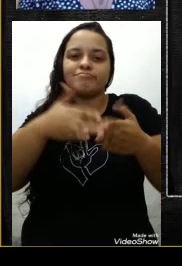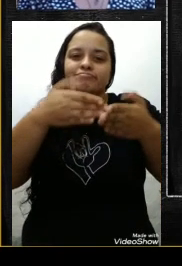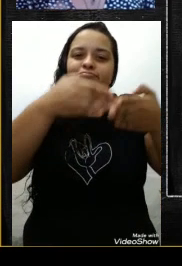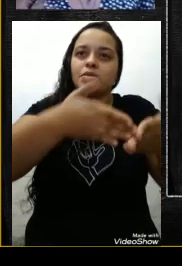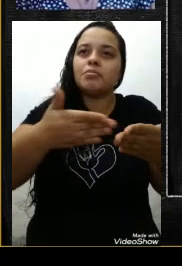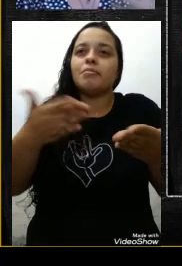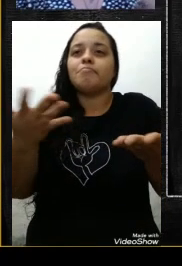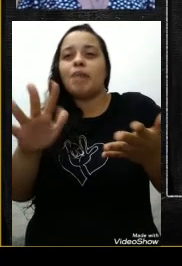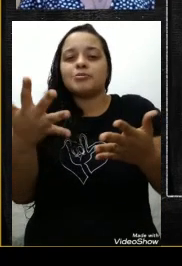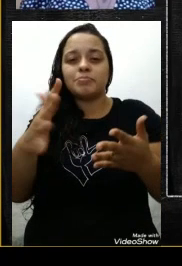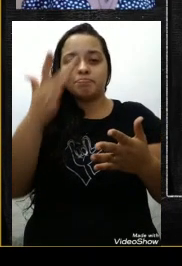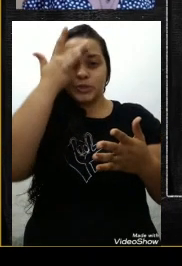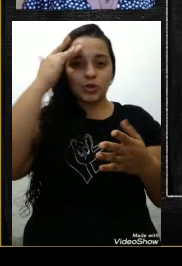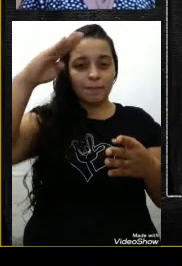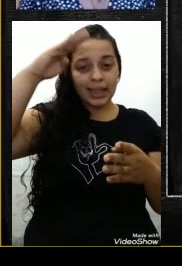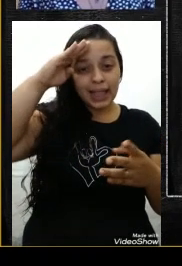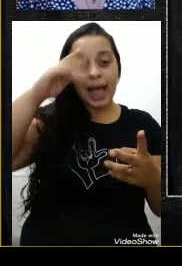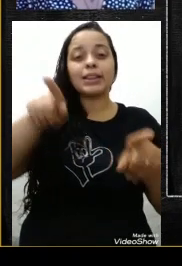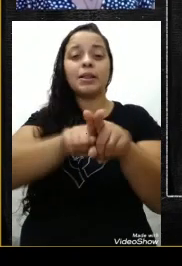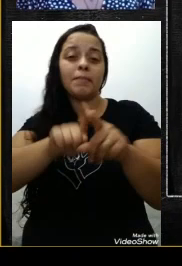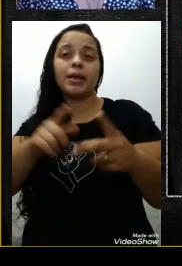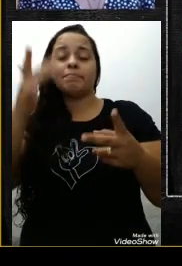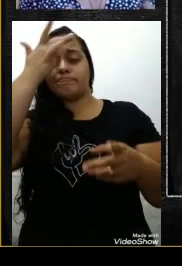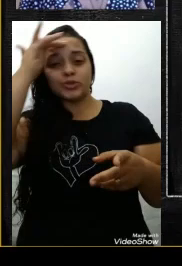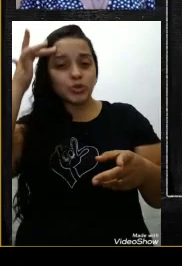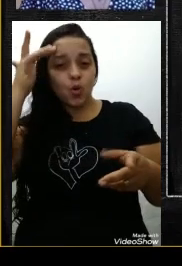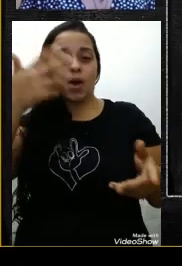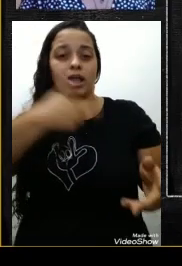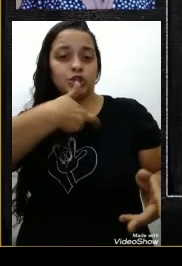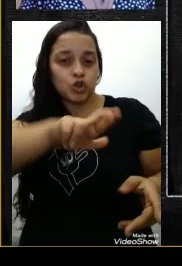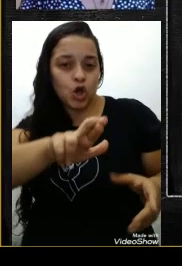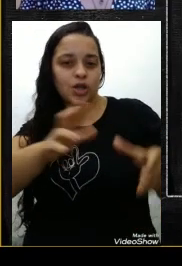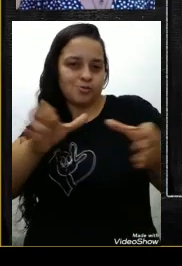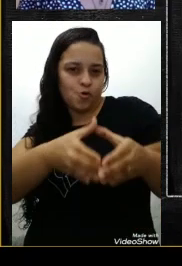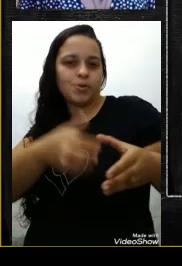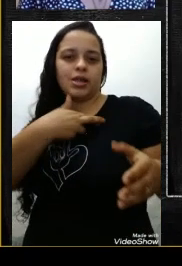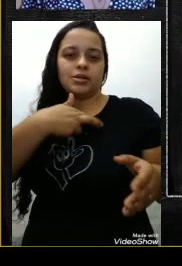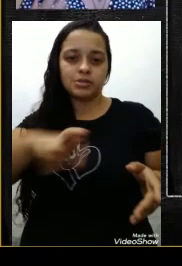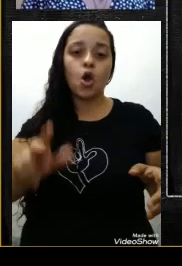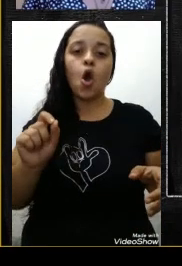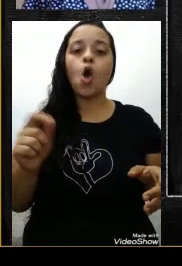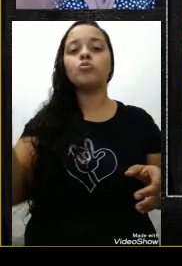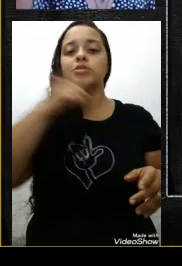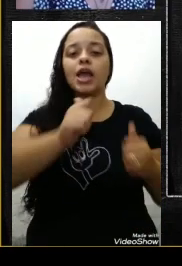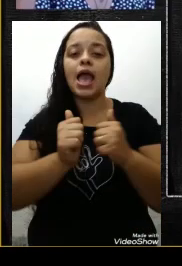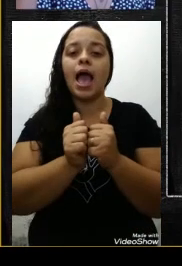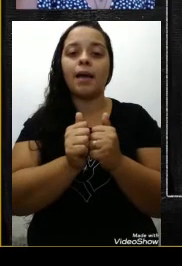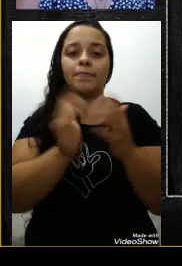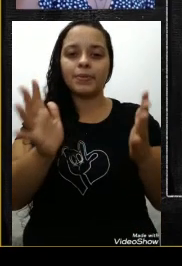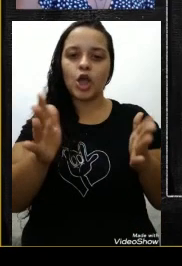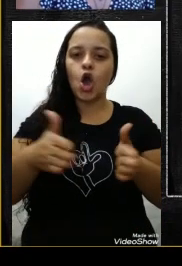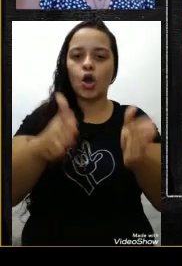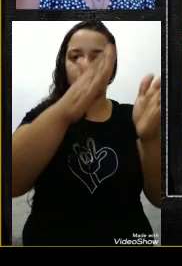expedições que eram meio militares, meio religiosas, elas tiveram um importante papel de reabertura das rotas